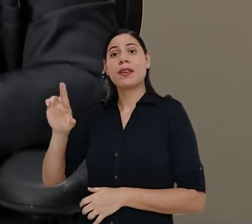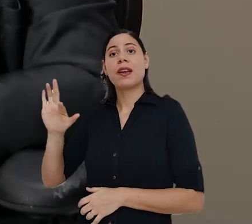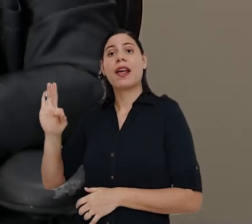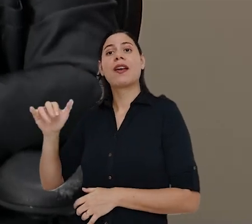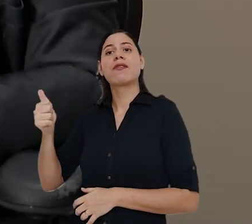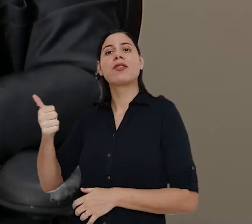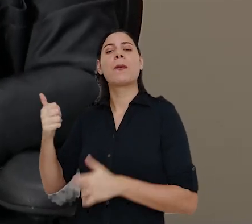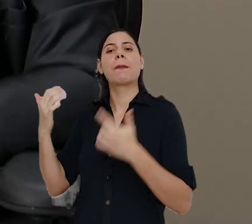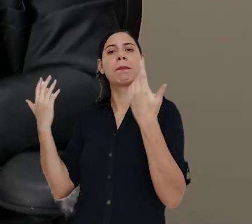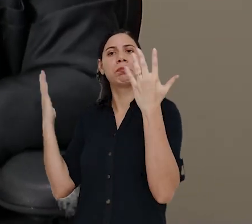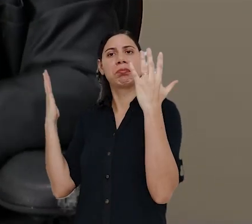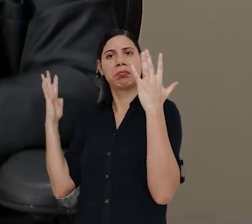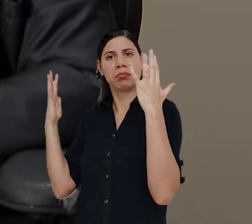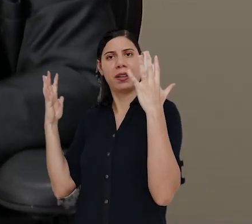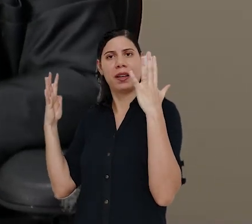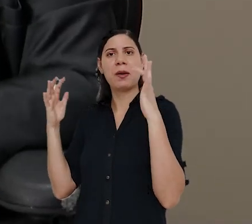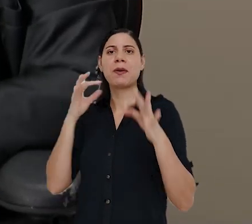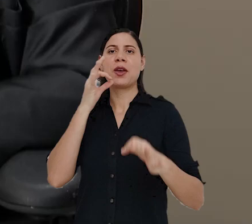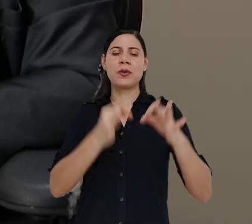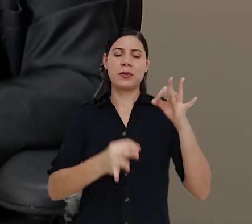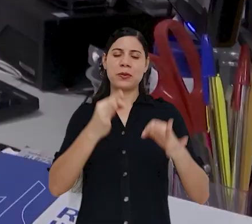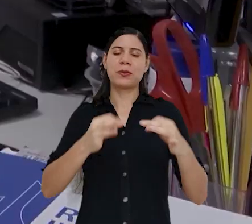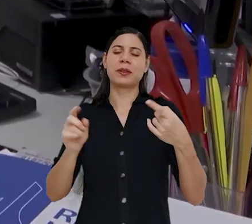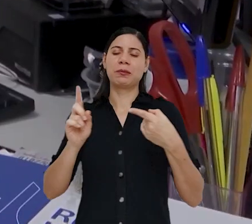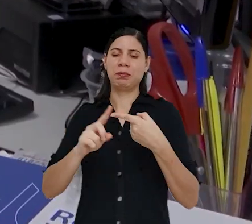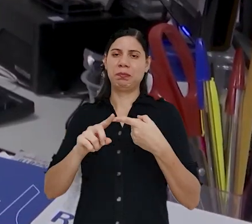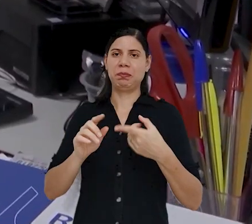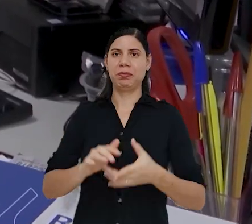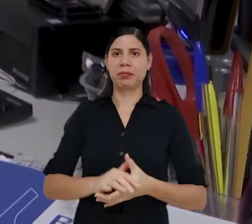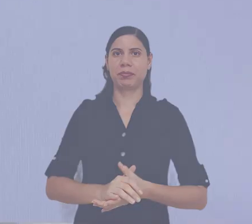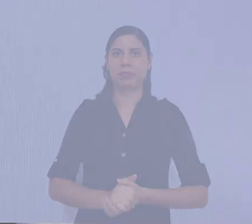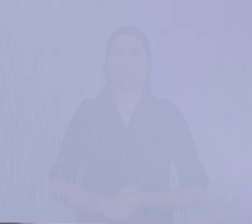de parabéns e o judicionado também.